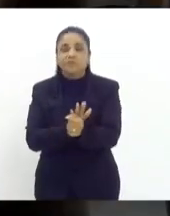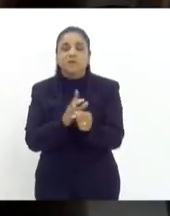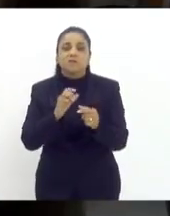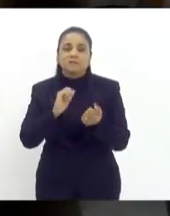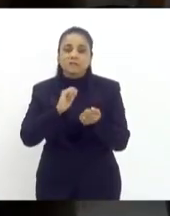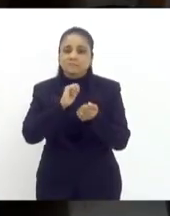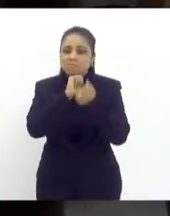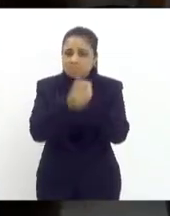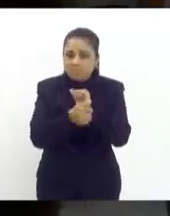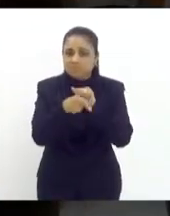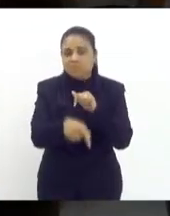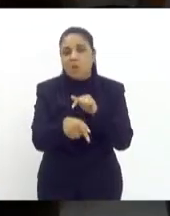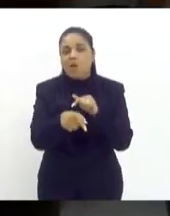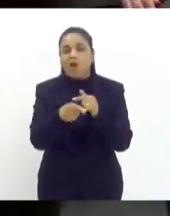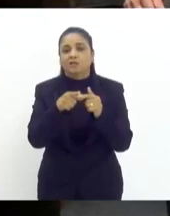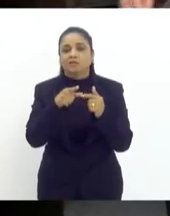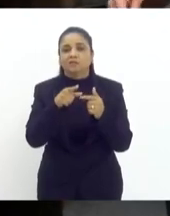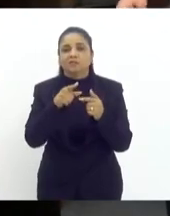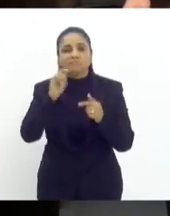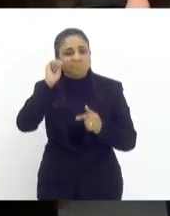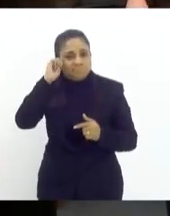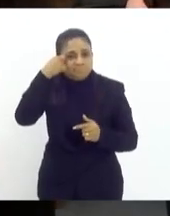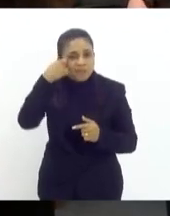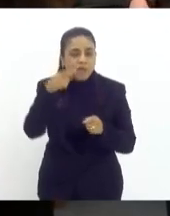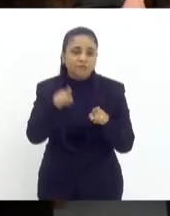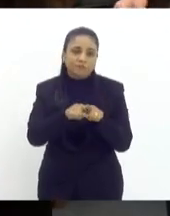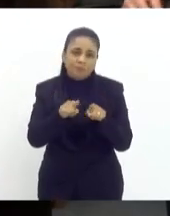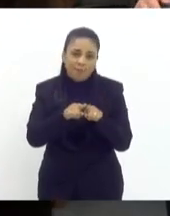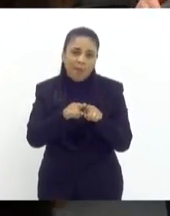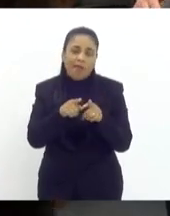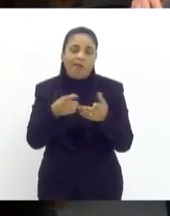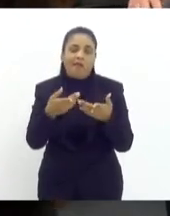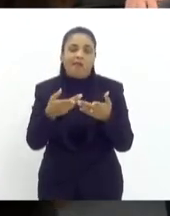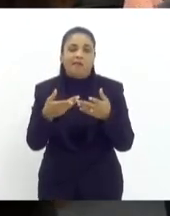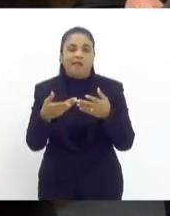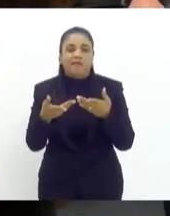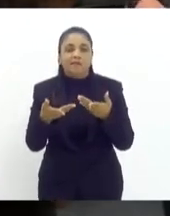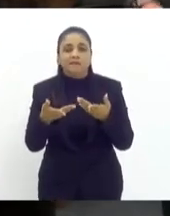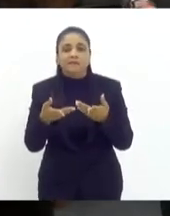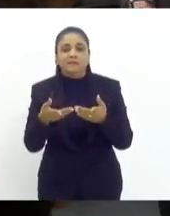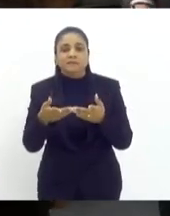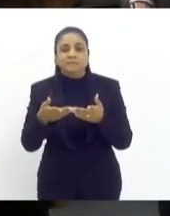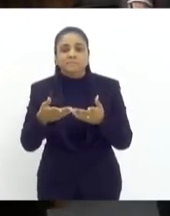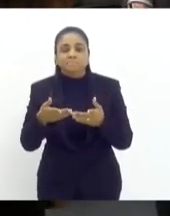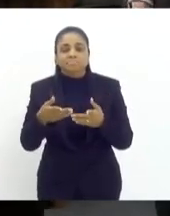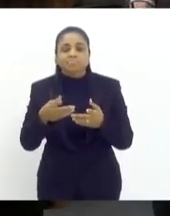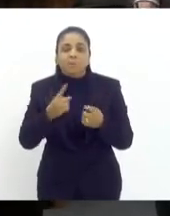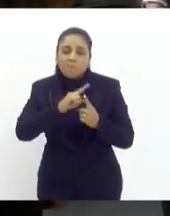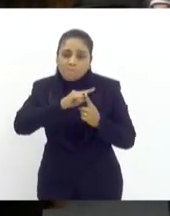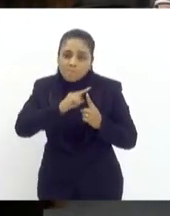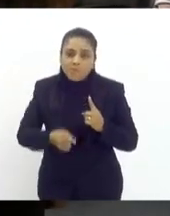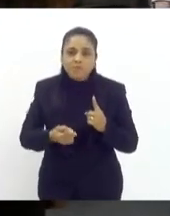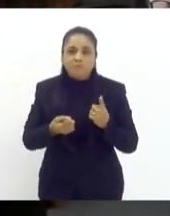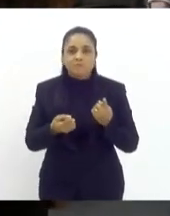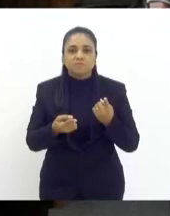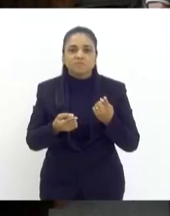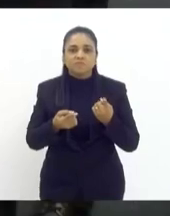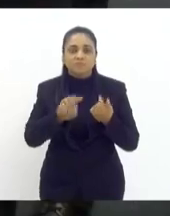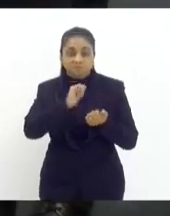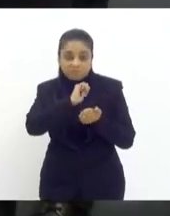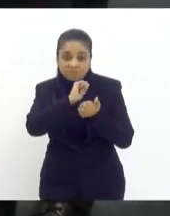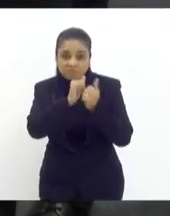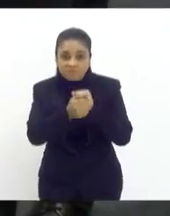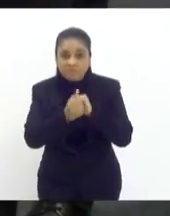negros oriundos das camadas mais pobres porque a proibição de atletas